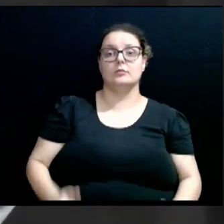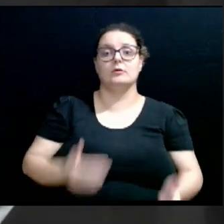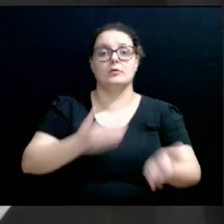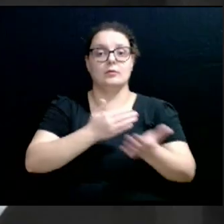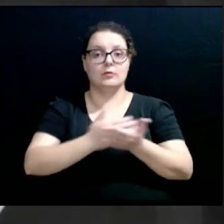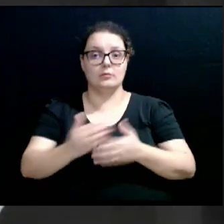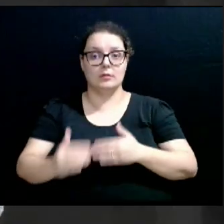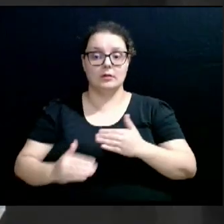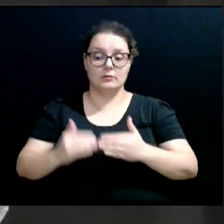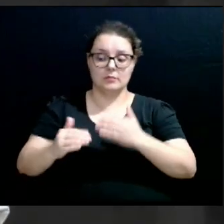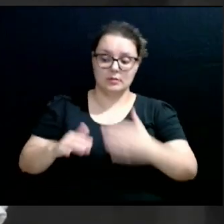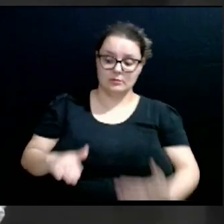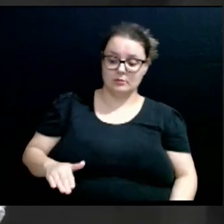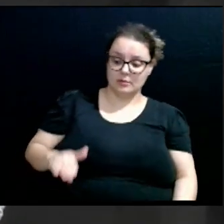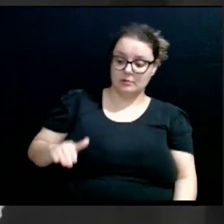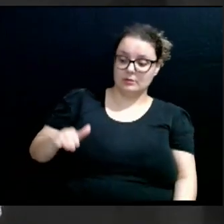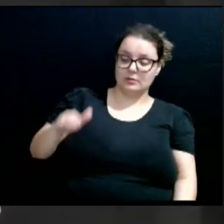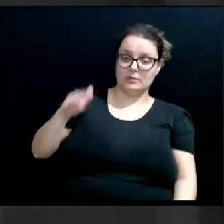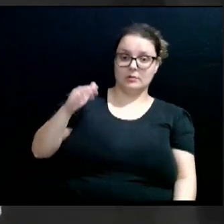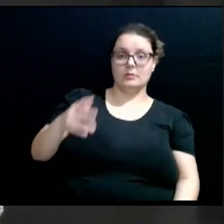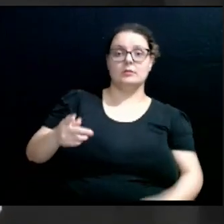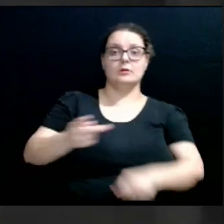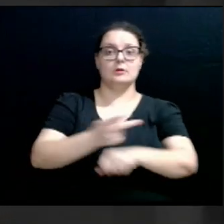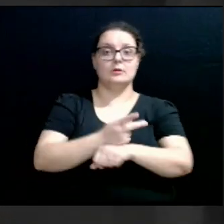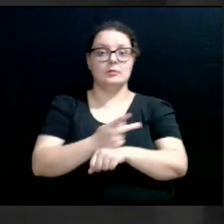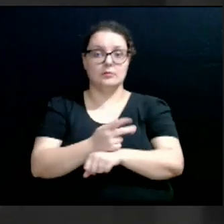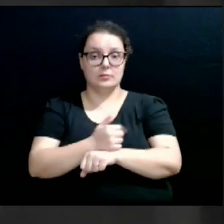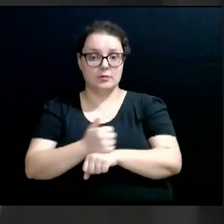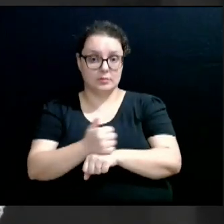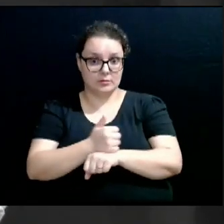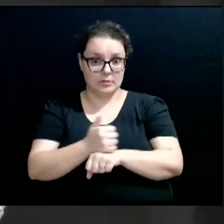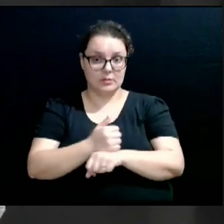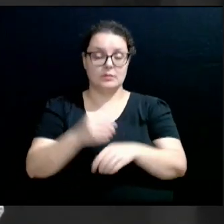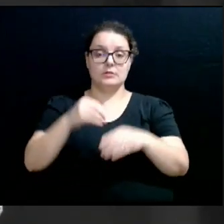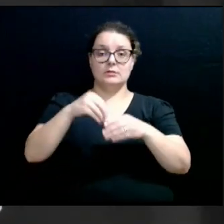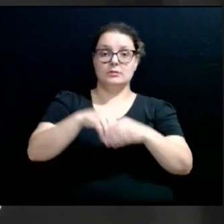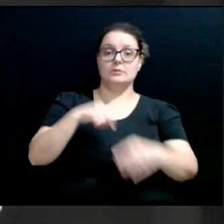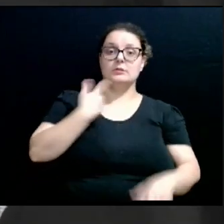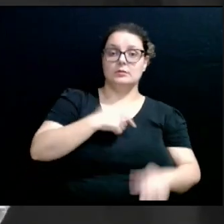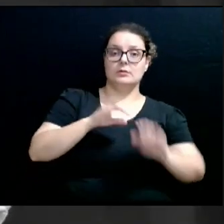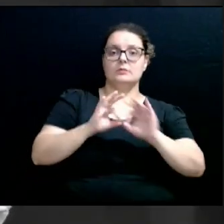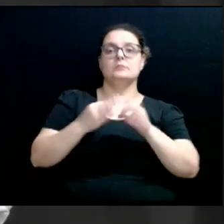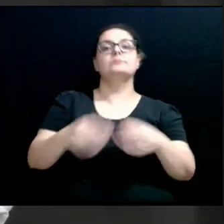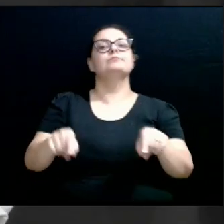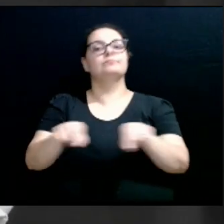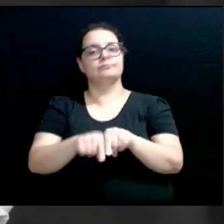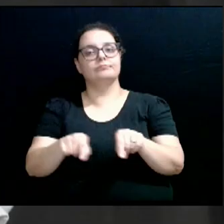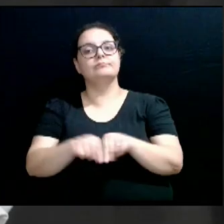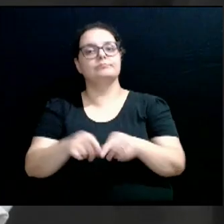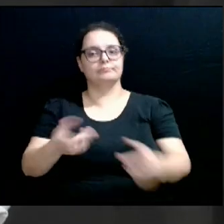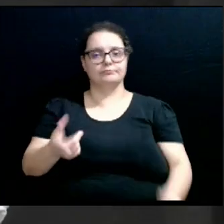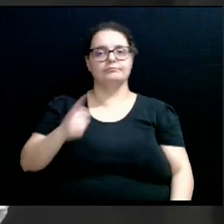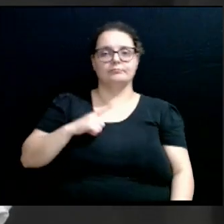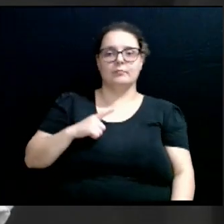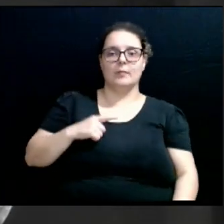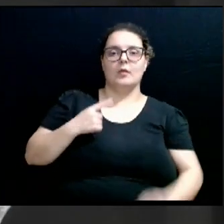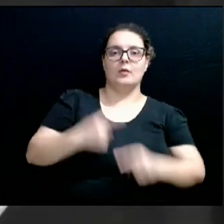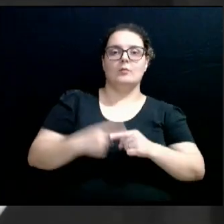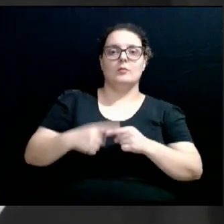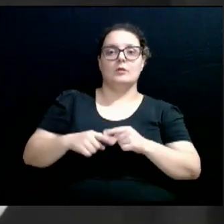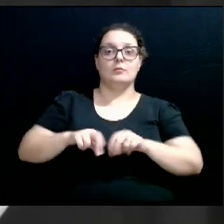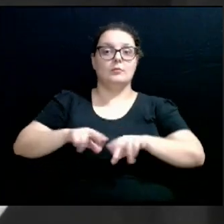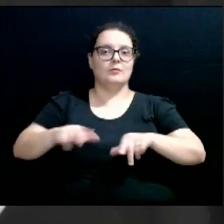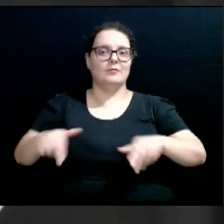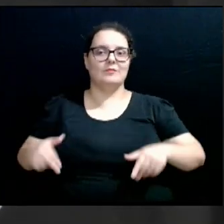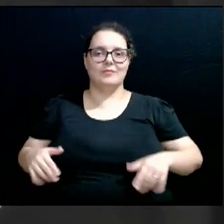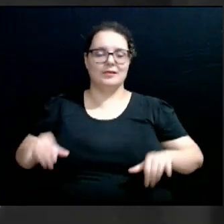começa a buscar uma profissionalização dentro da nossa família também, porque passaram por muitas dores, nem sempre a gente